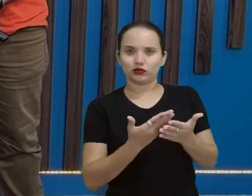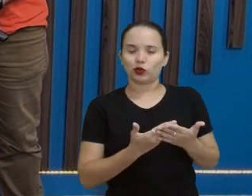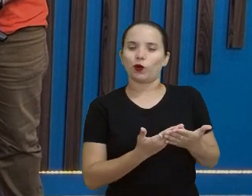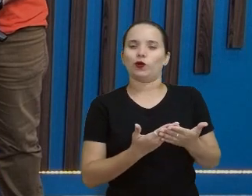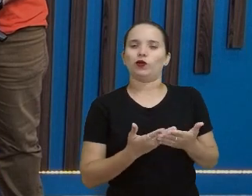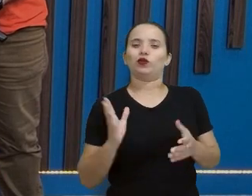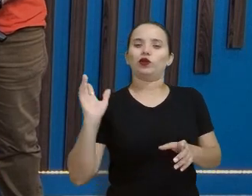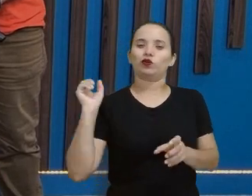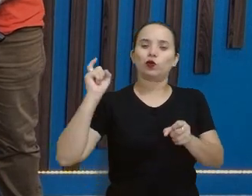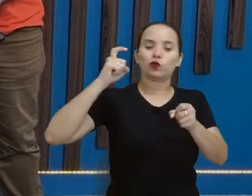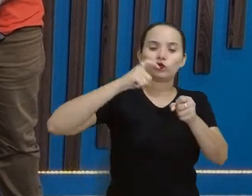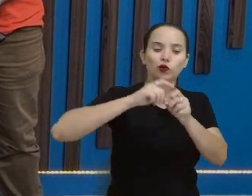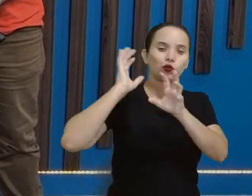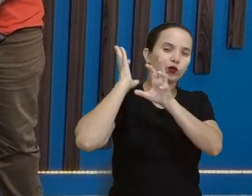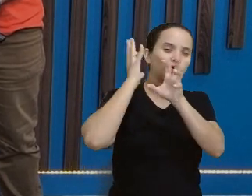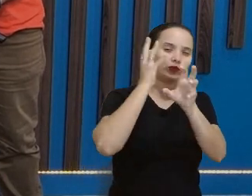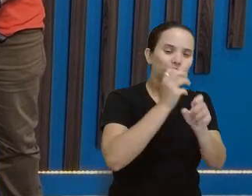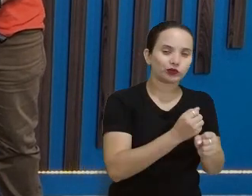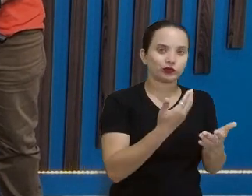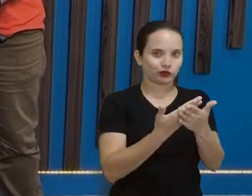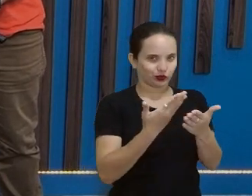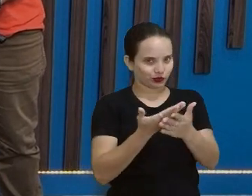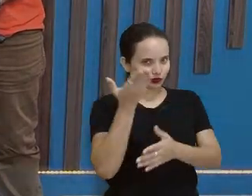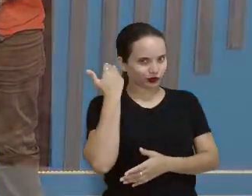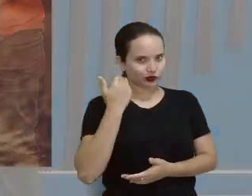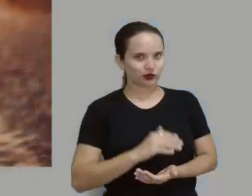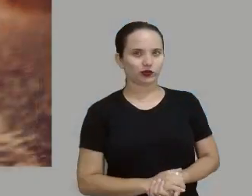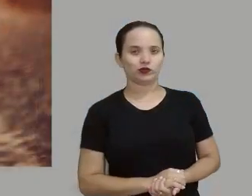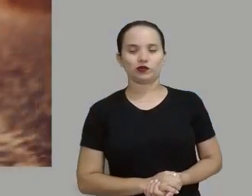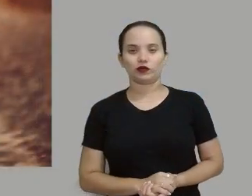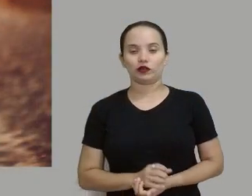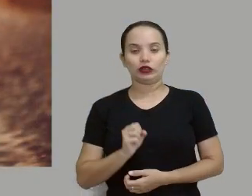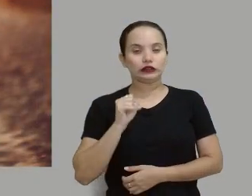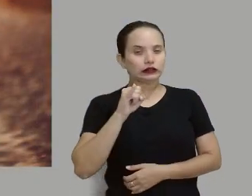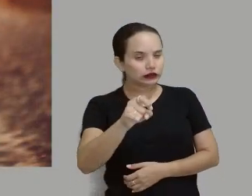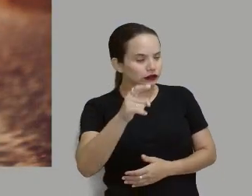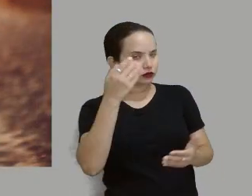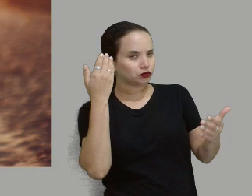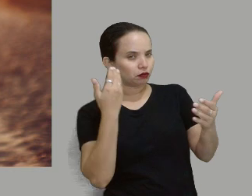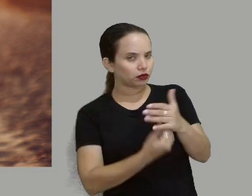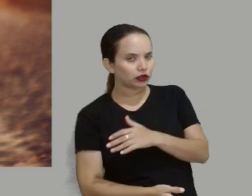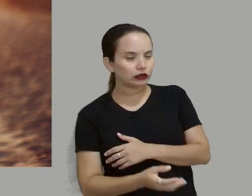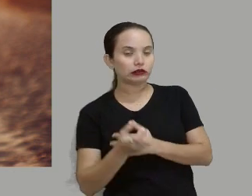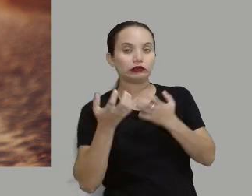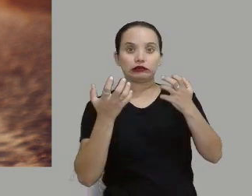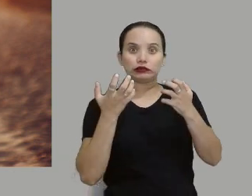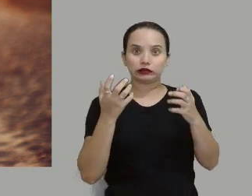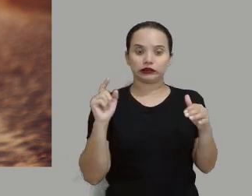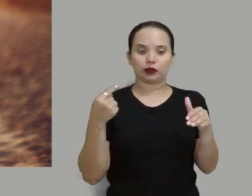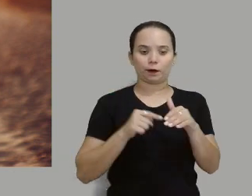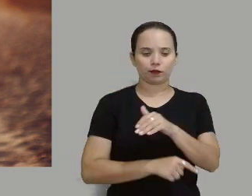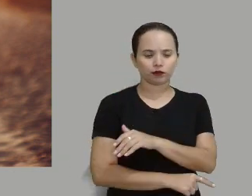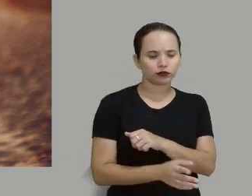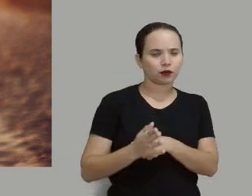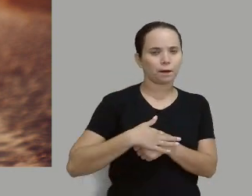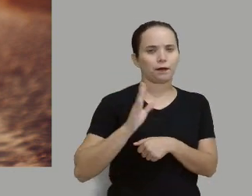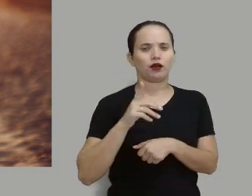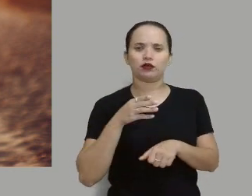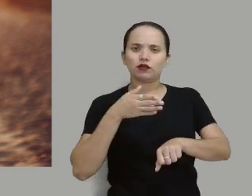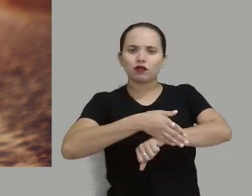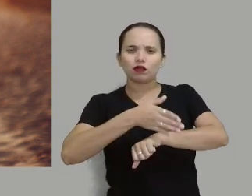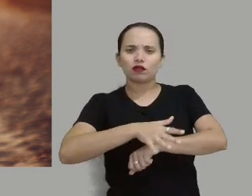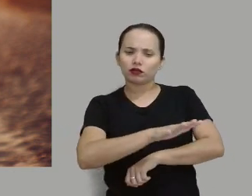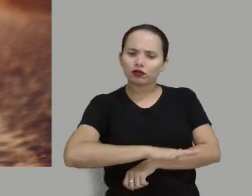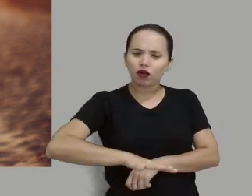gente recordando a nossa aula anterior. Exatamente. Então, se você perdeu, se você quiser se aprofundar, entra aí no nosso repositório,